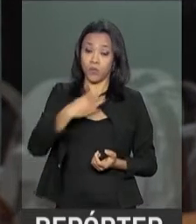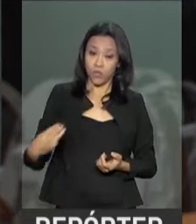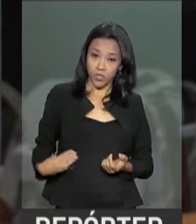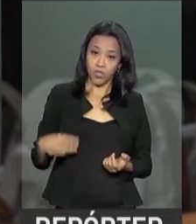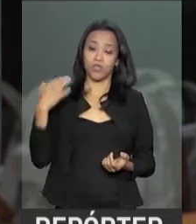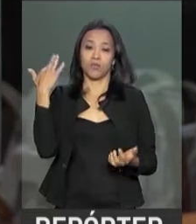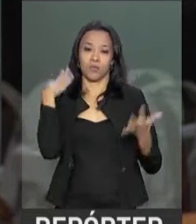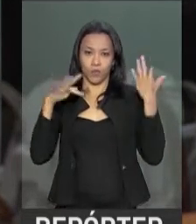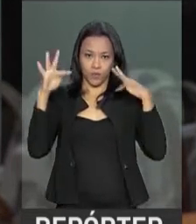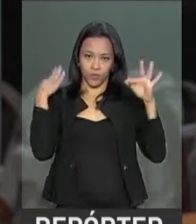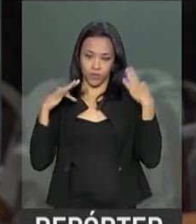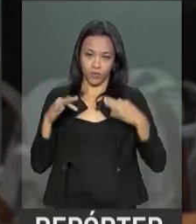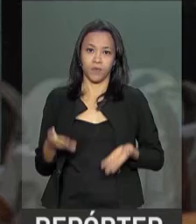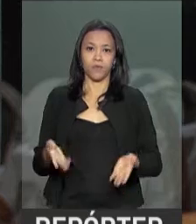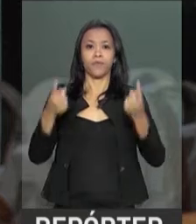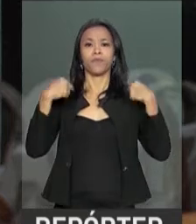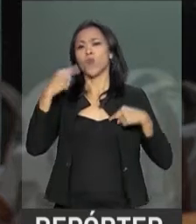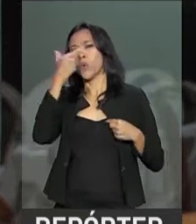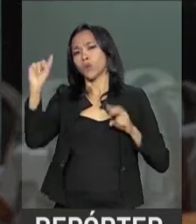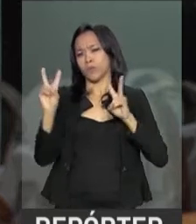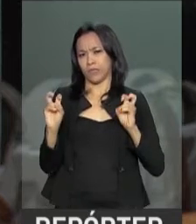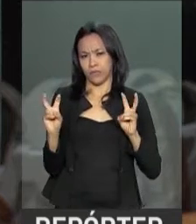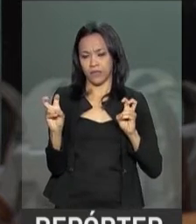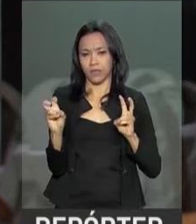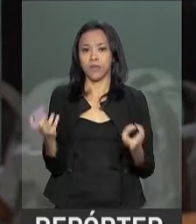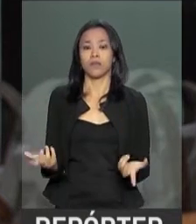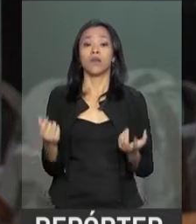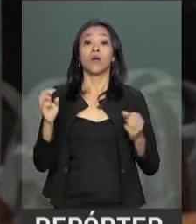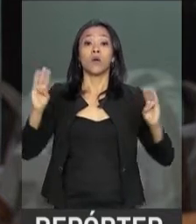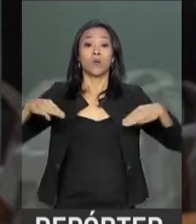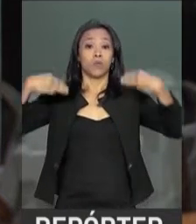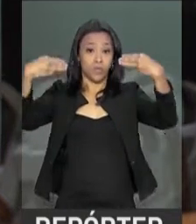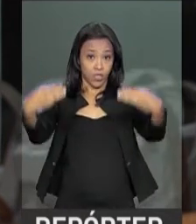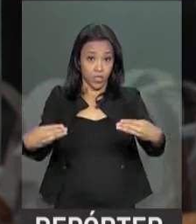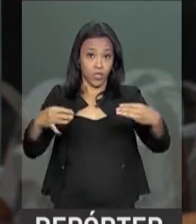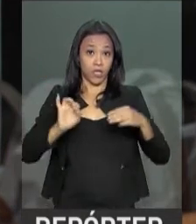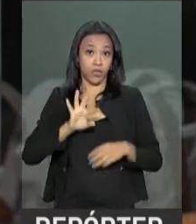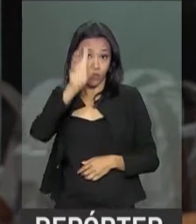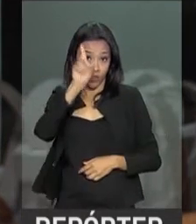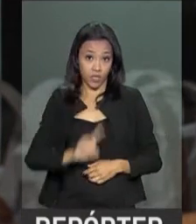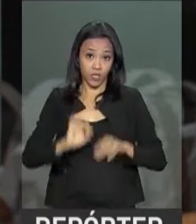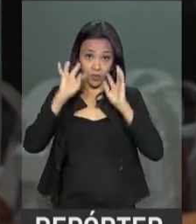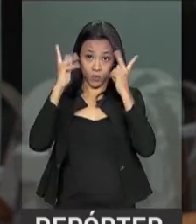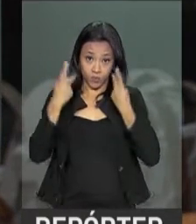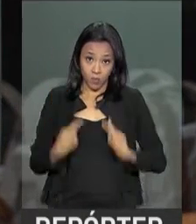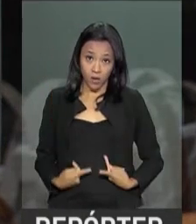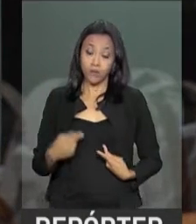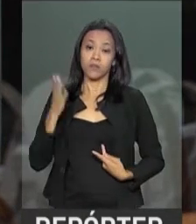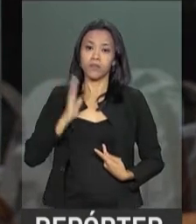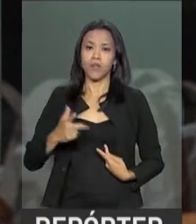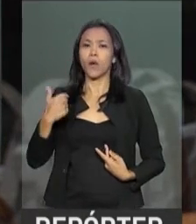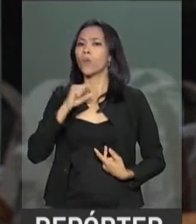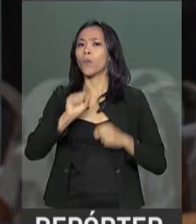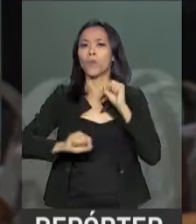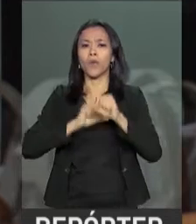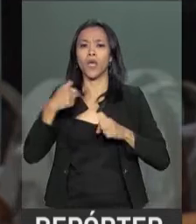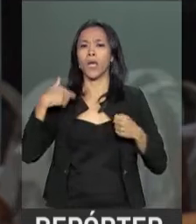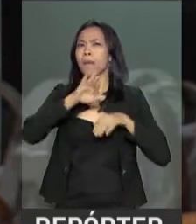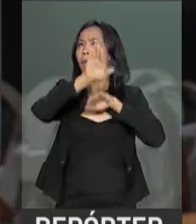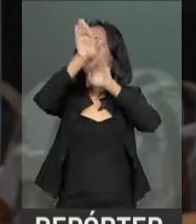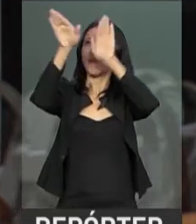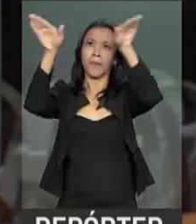vinícius lummertz o dante assunto agora o ministério dos direitos humanos está fazendo um mutirão para emitir novos